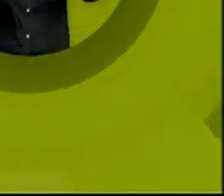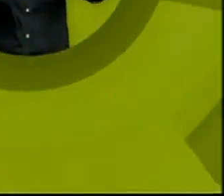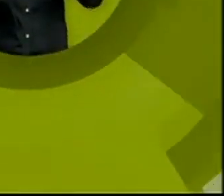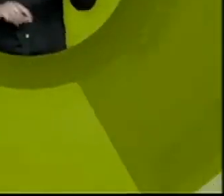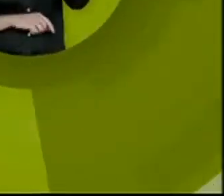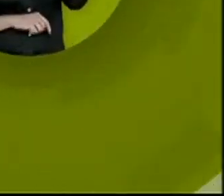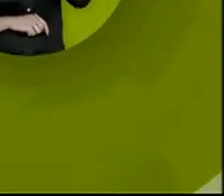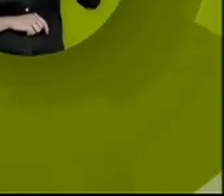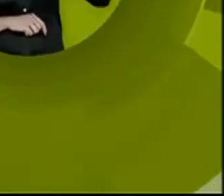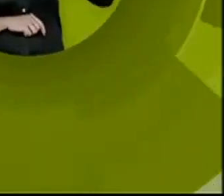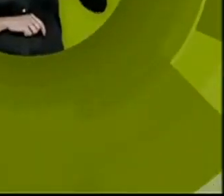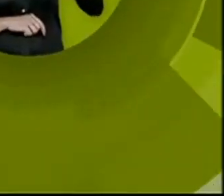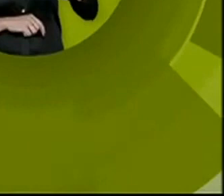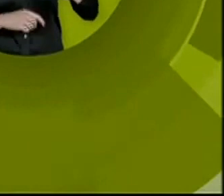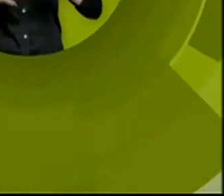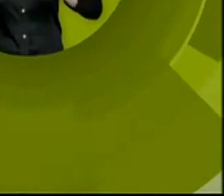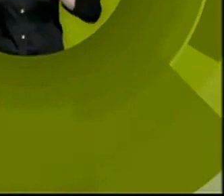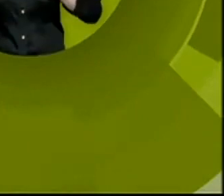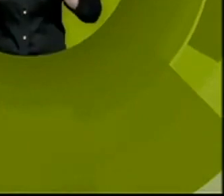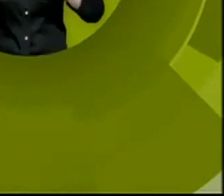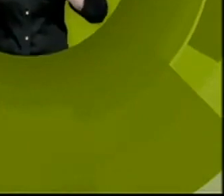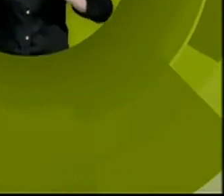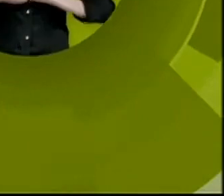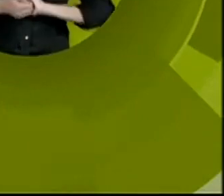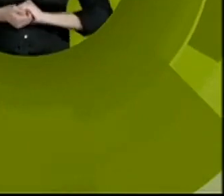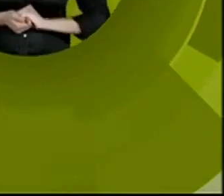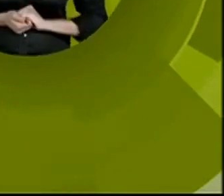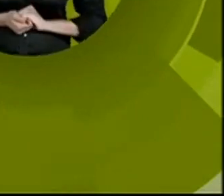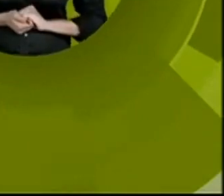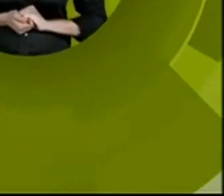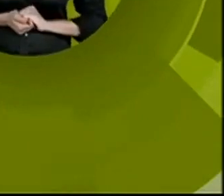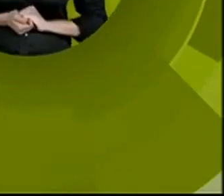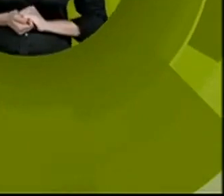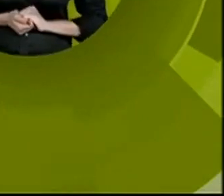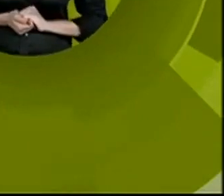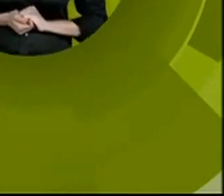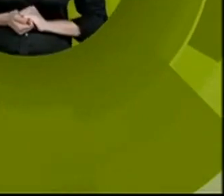programa a seguir é livre para todos os públicos.